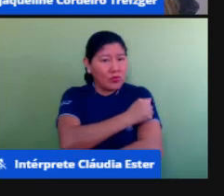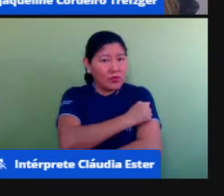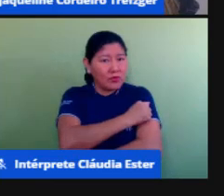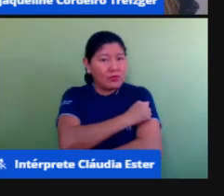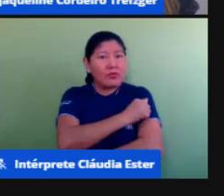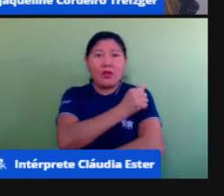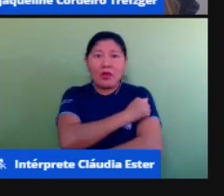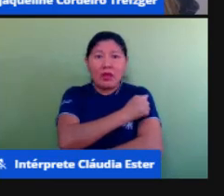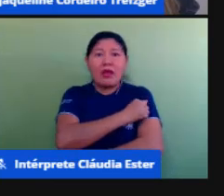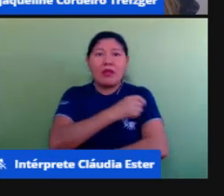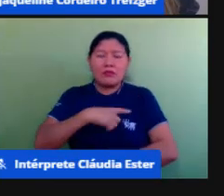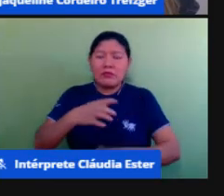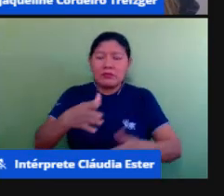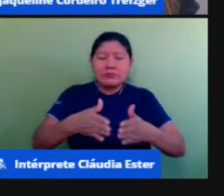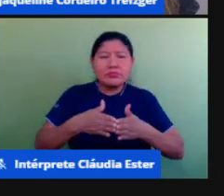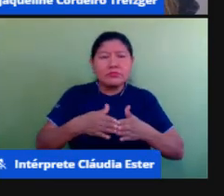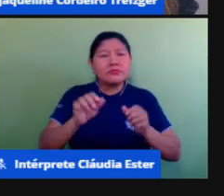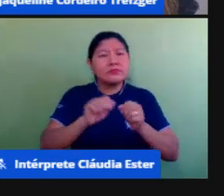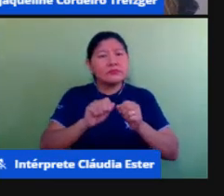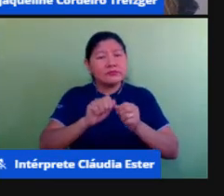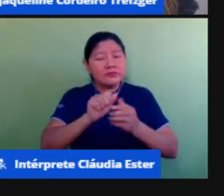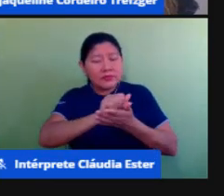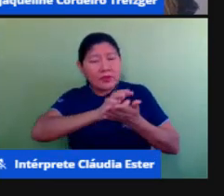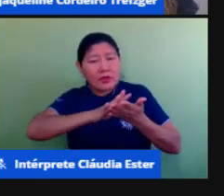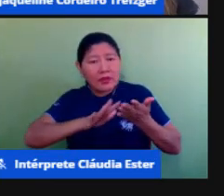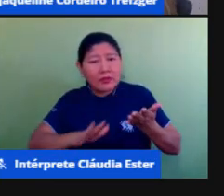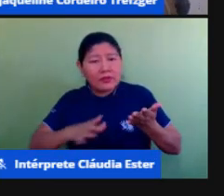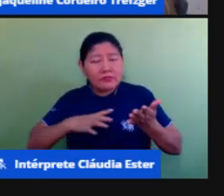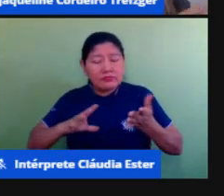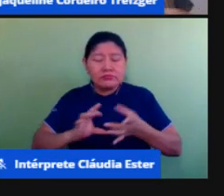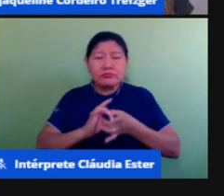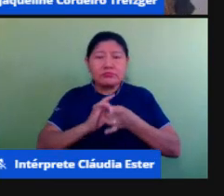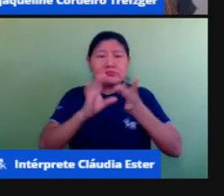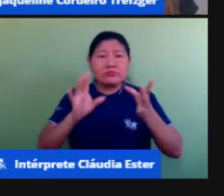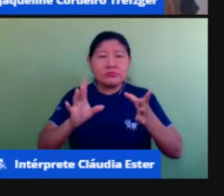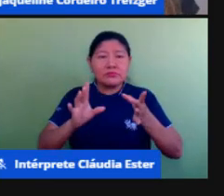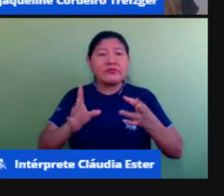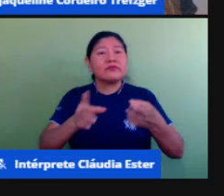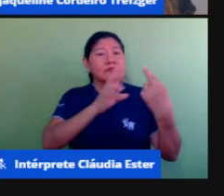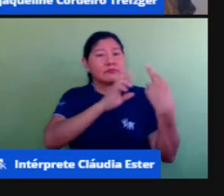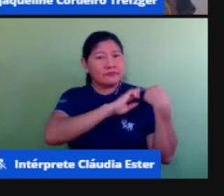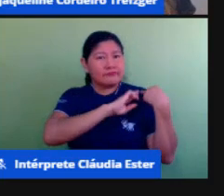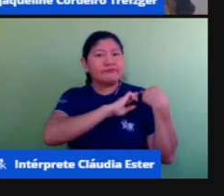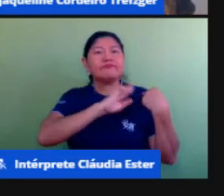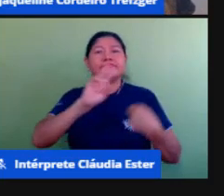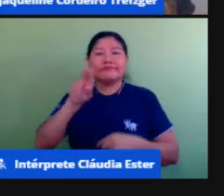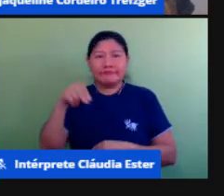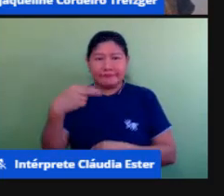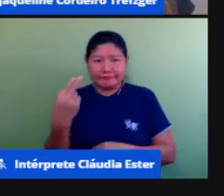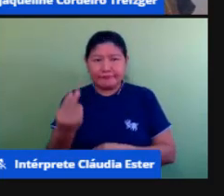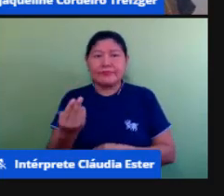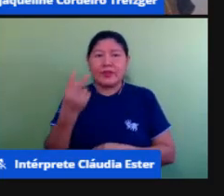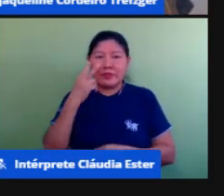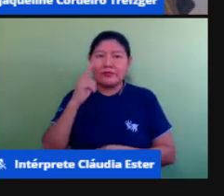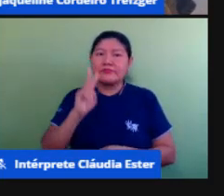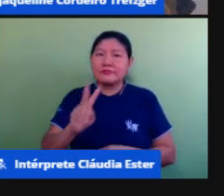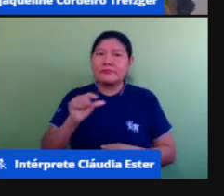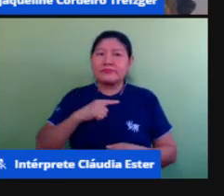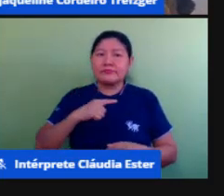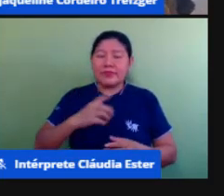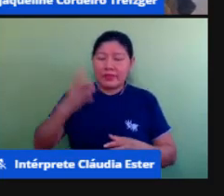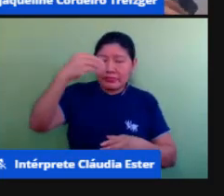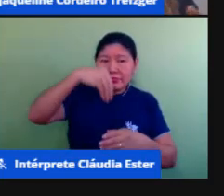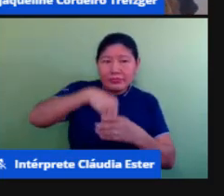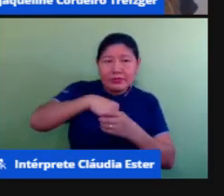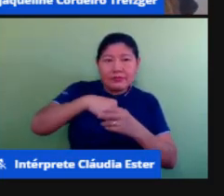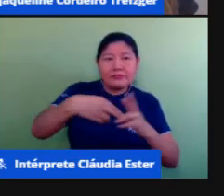solicitado um papel ativo em seu processo de aprender. Isso nós trazemos dentro do próprio referencial. O que é